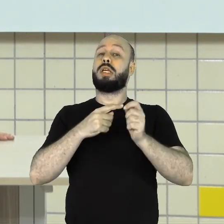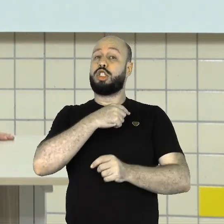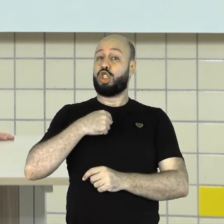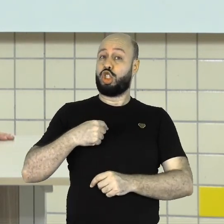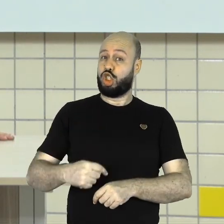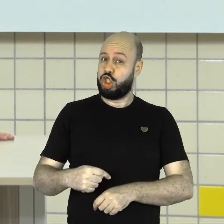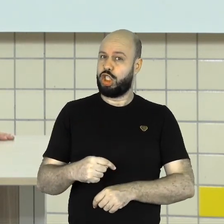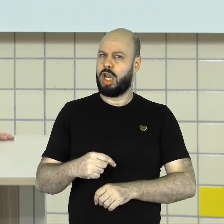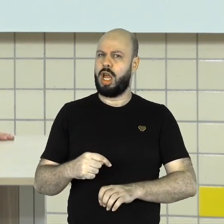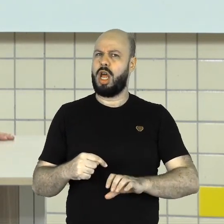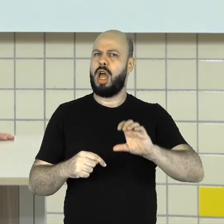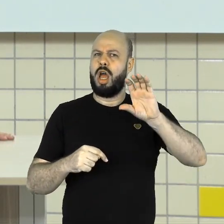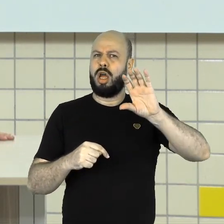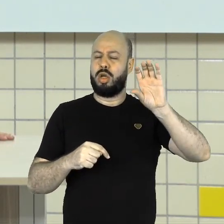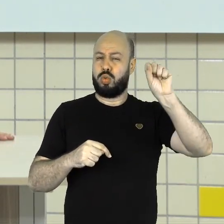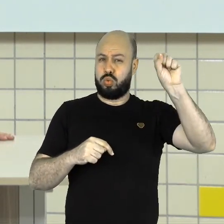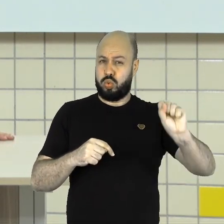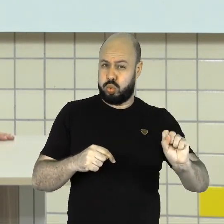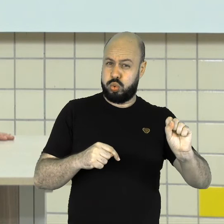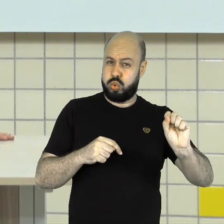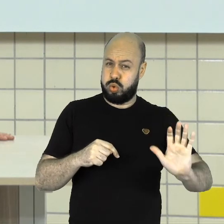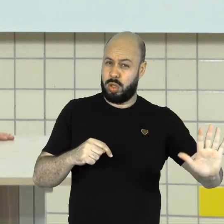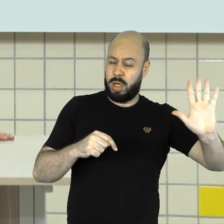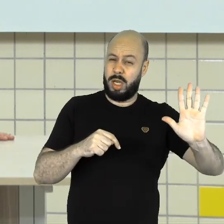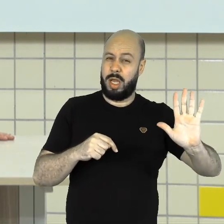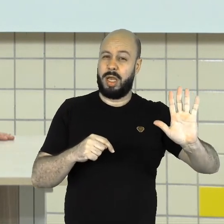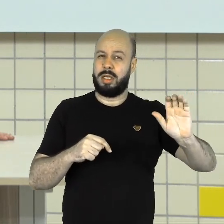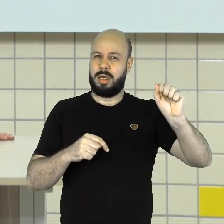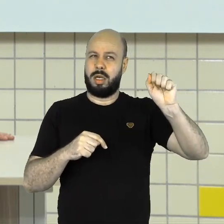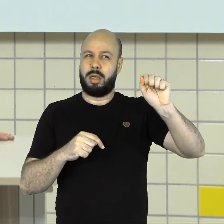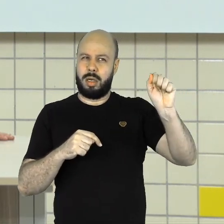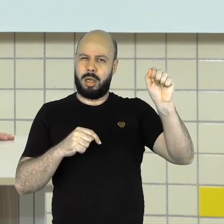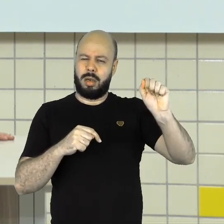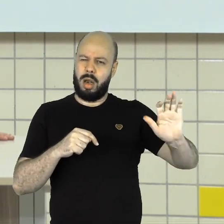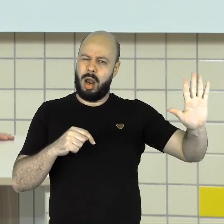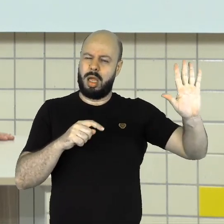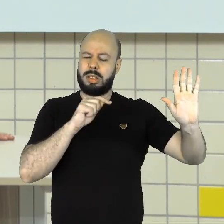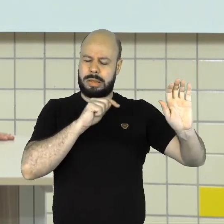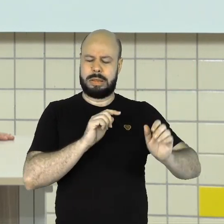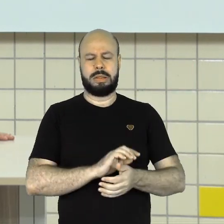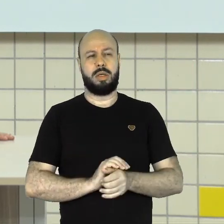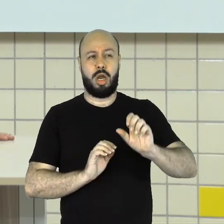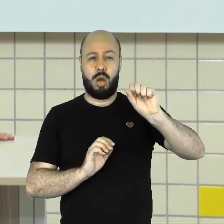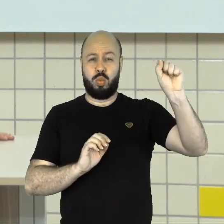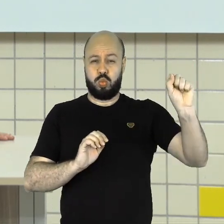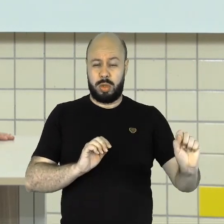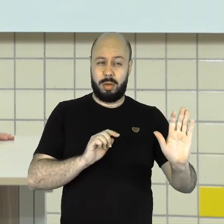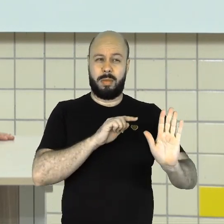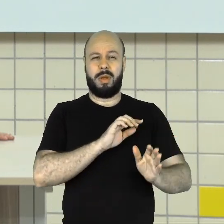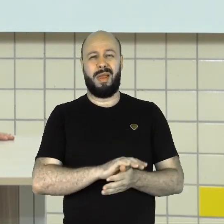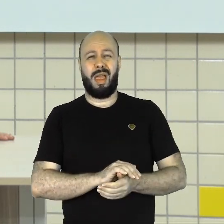vocês que ela é a principal, é claro que nós temos outras regiões, ela é a maior